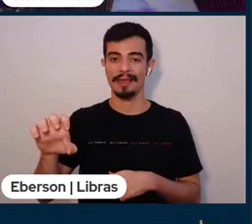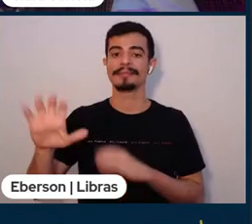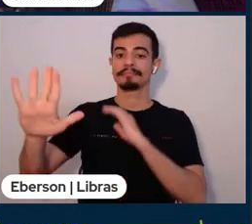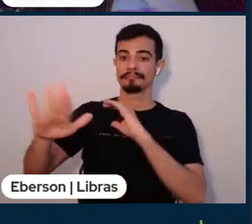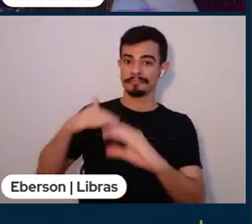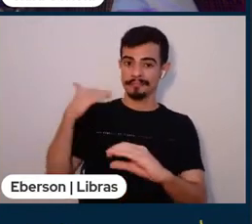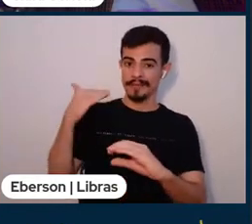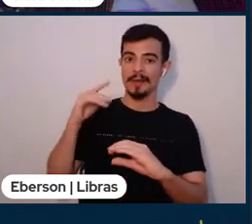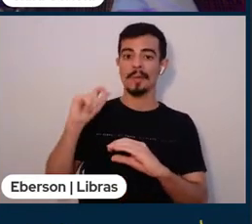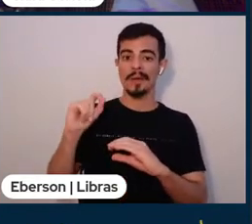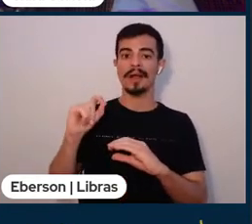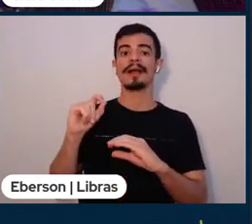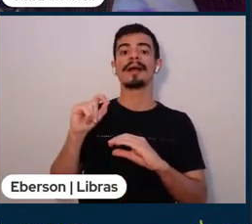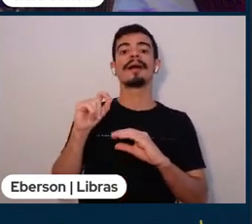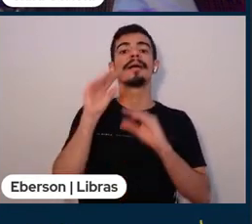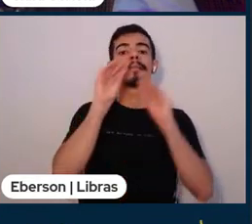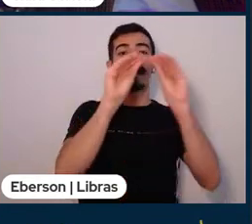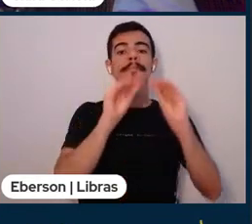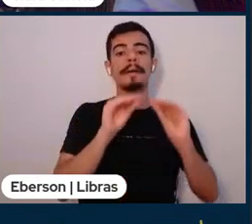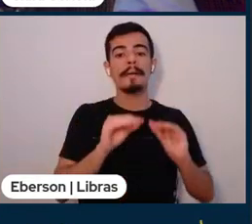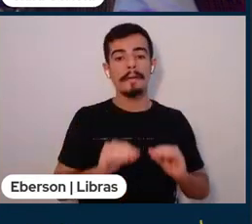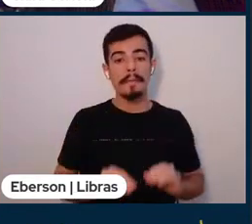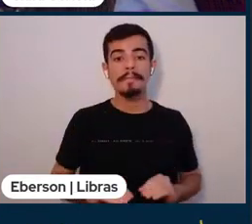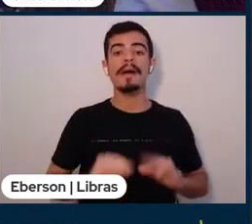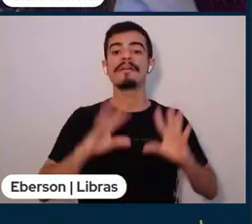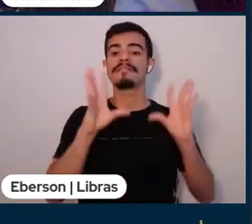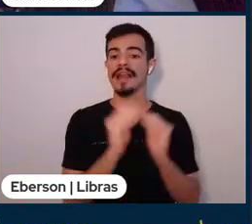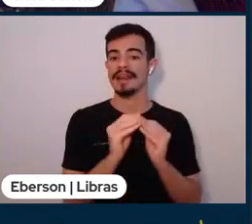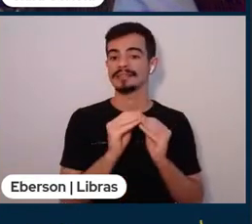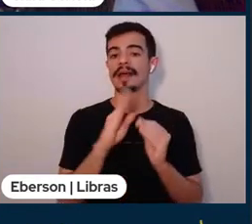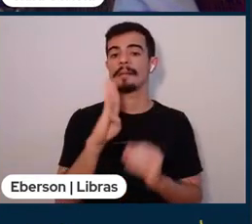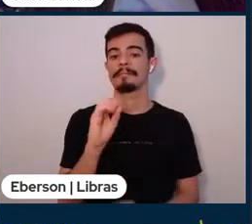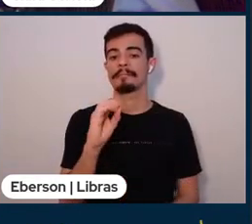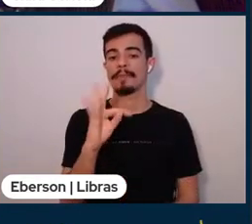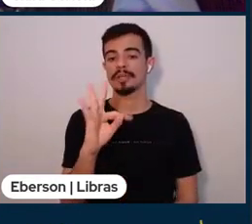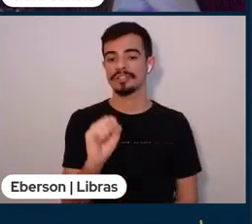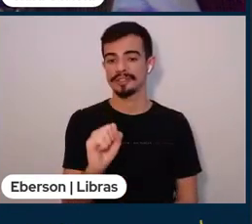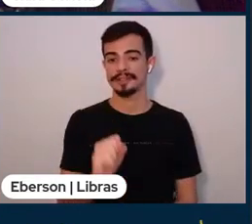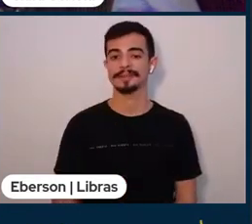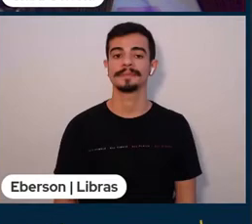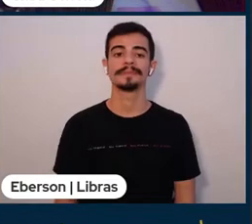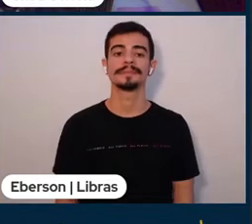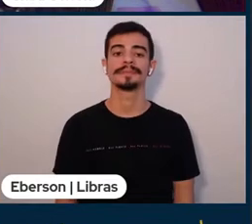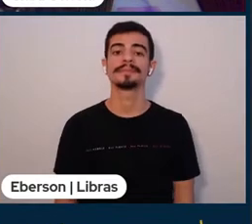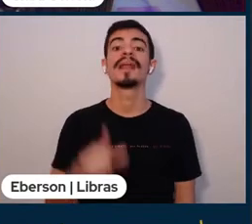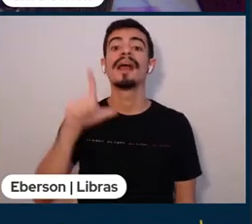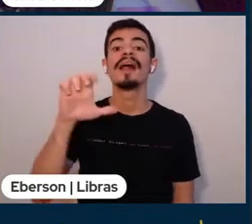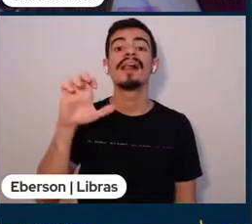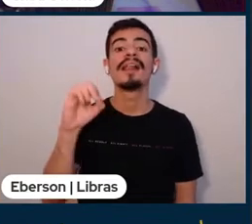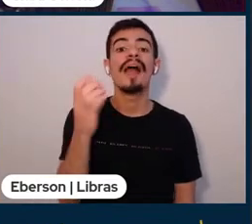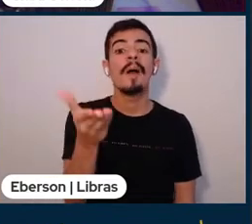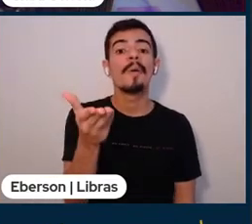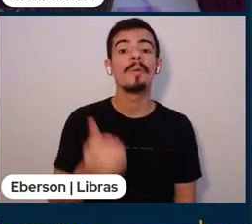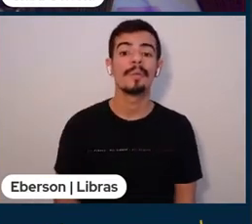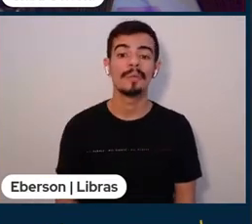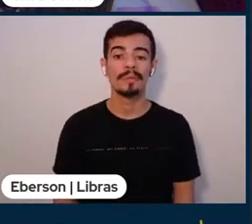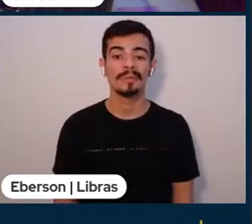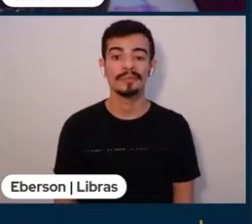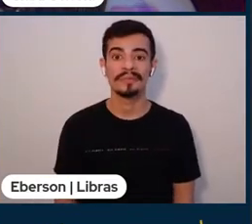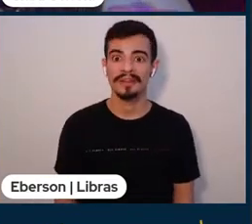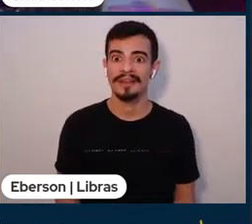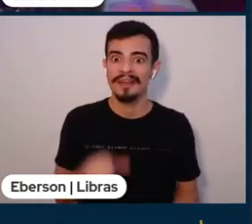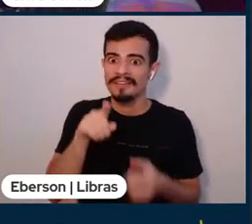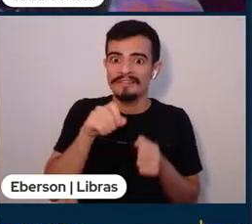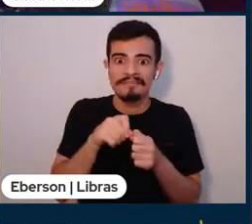colocar lá na chatileia e finalizar o bot. É isso. E você, Léo? A imagem, peraí. Léo deve fazer muita coisa, gente, porque